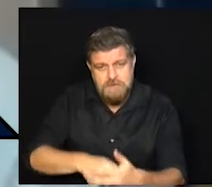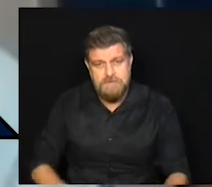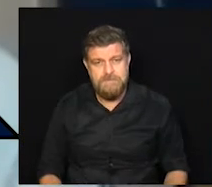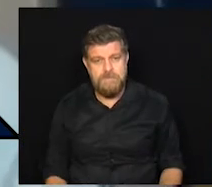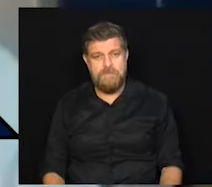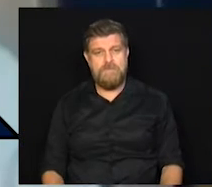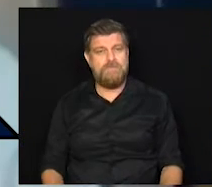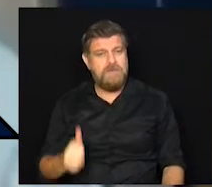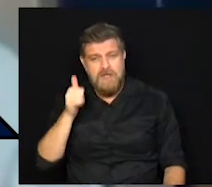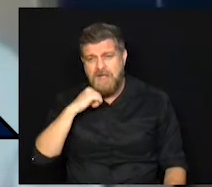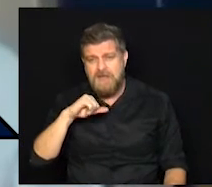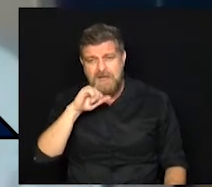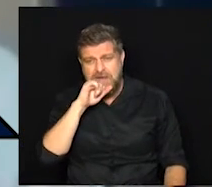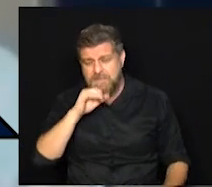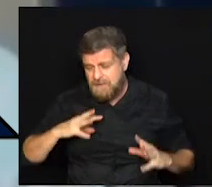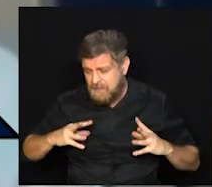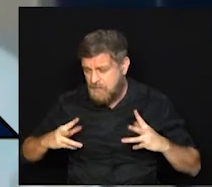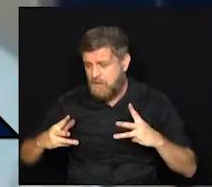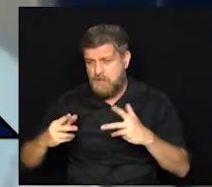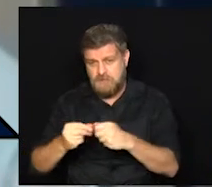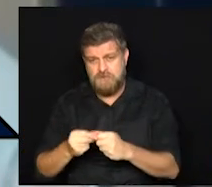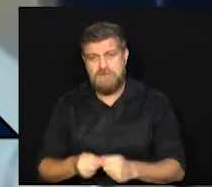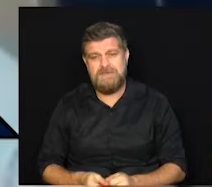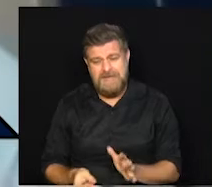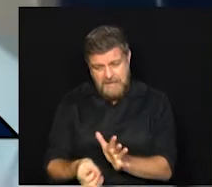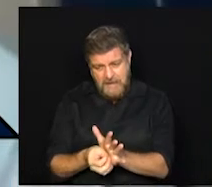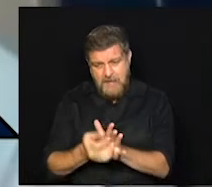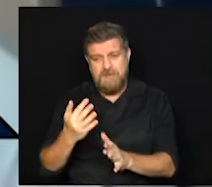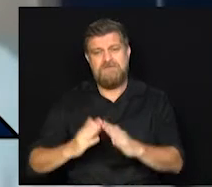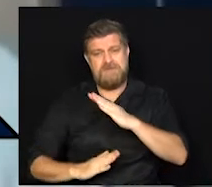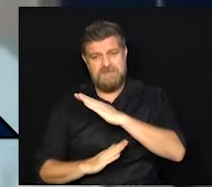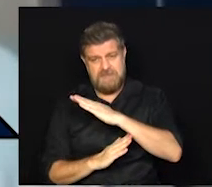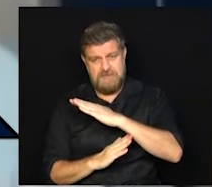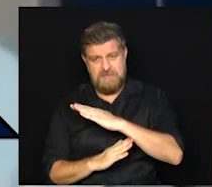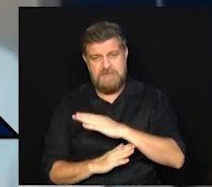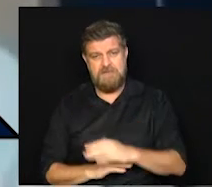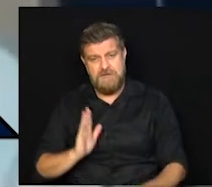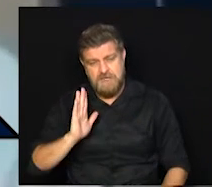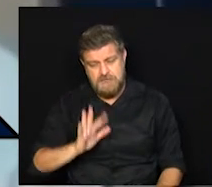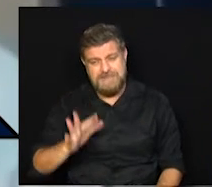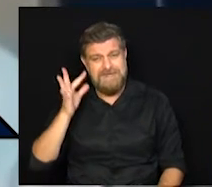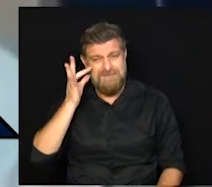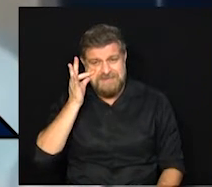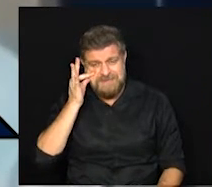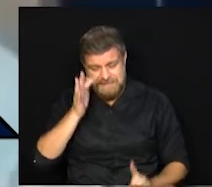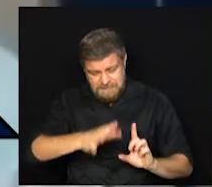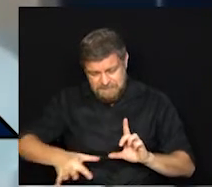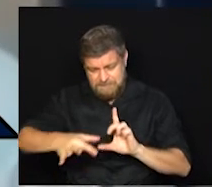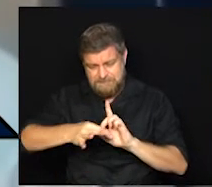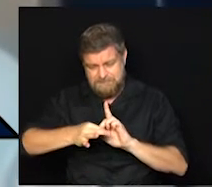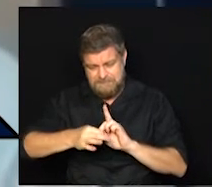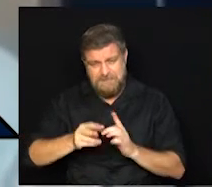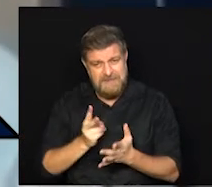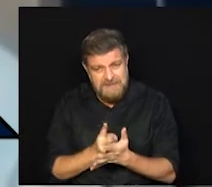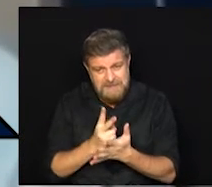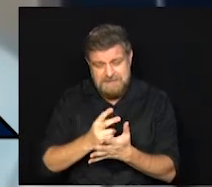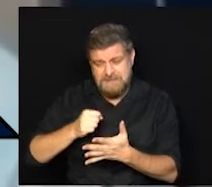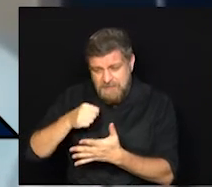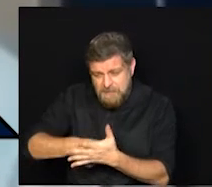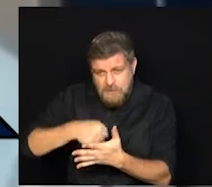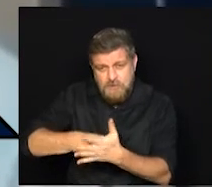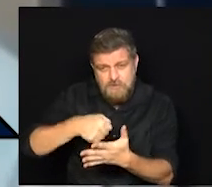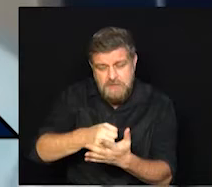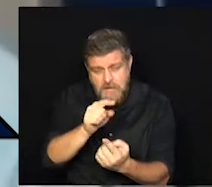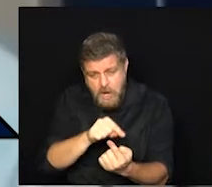dessa instituição, já estiveram muitas vezes aqui nessa casa e juntos lutando, sempre lutando